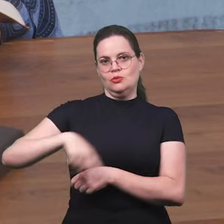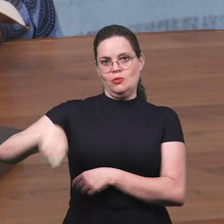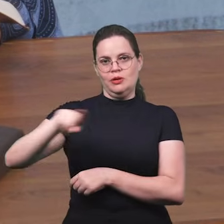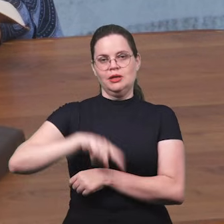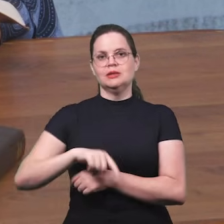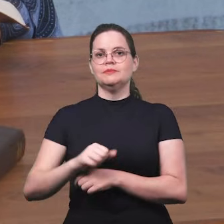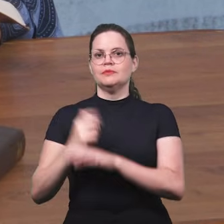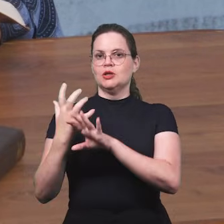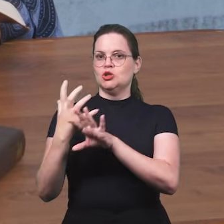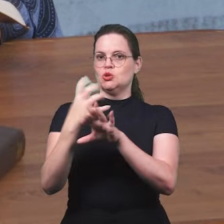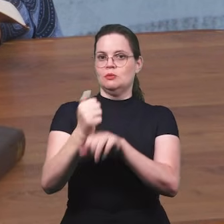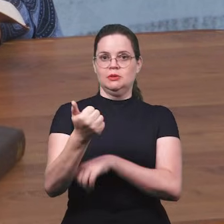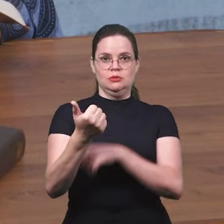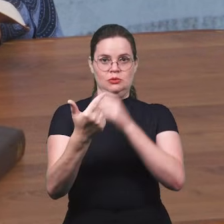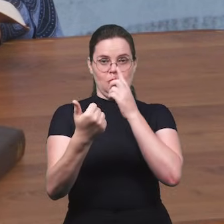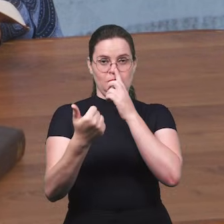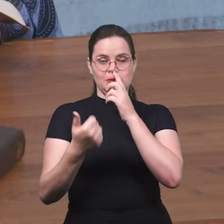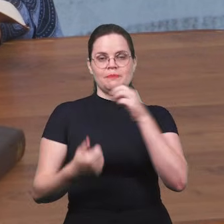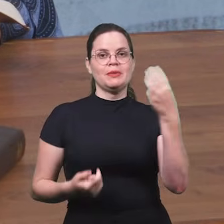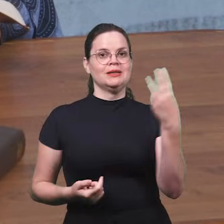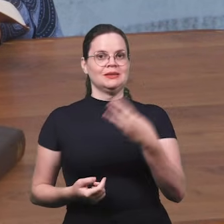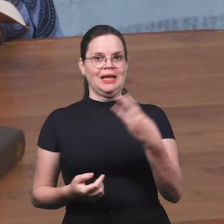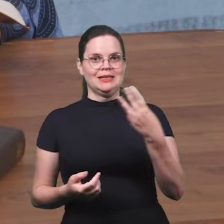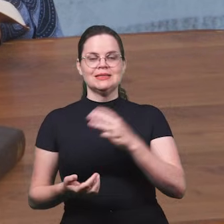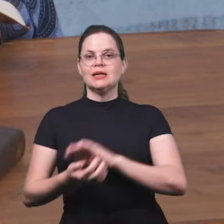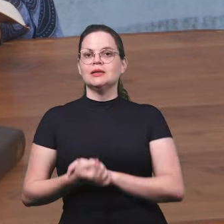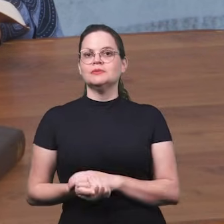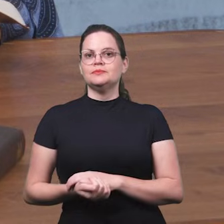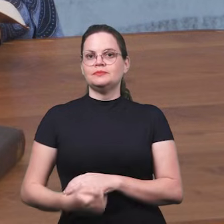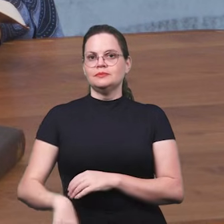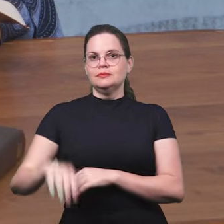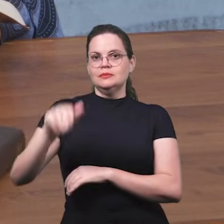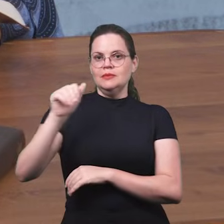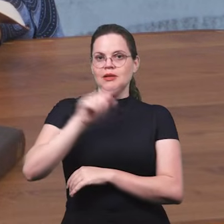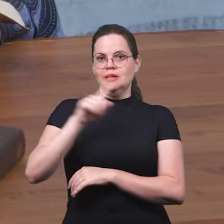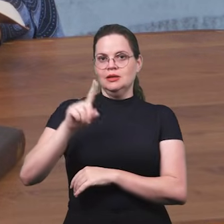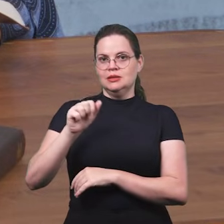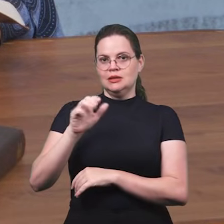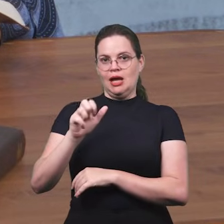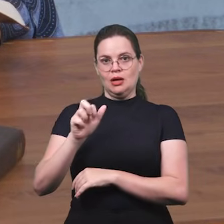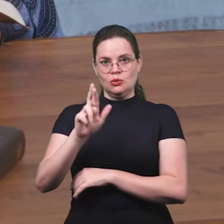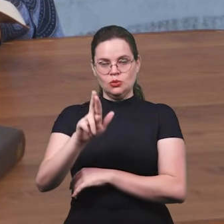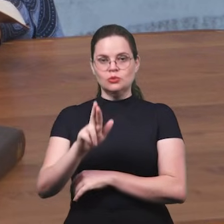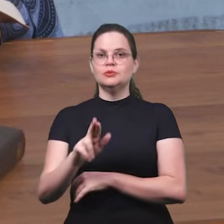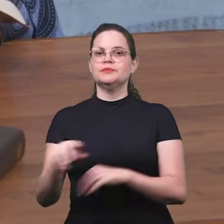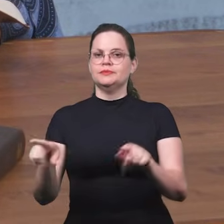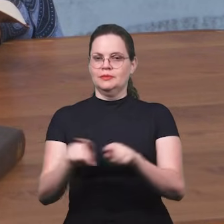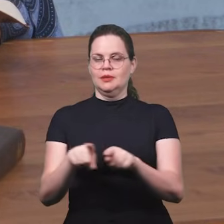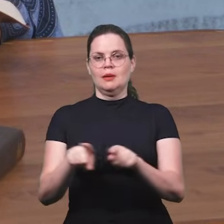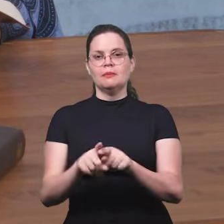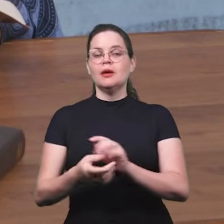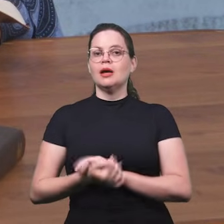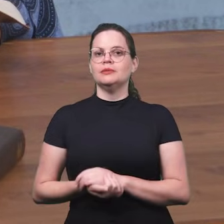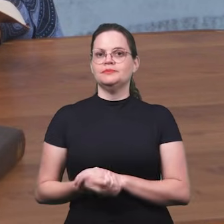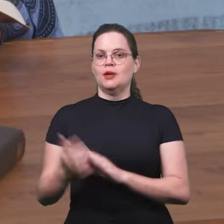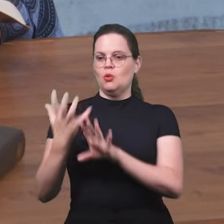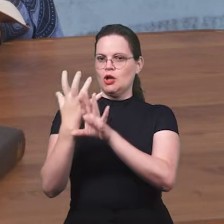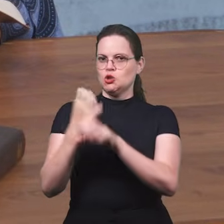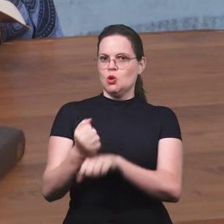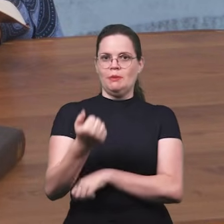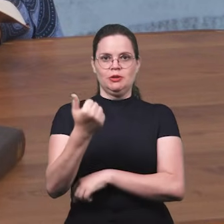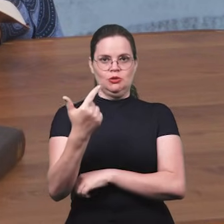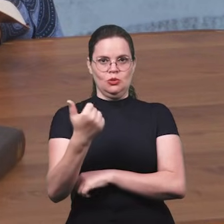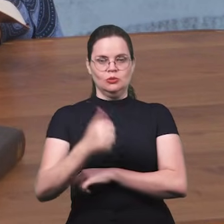todo 12. A terceira a Zacur, seus filhos e seus irmãos, 12. A quarta